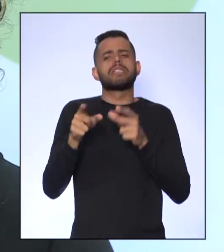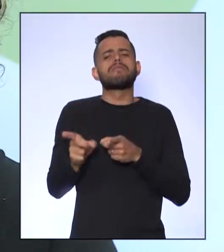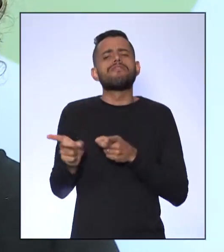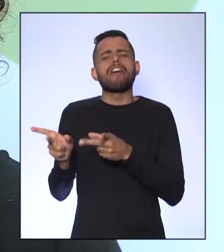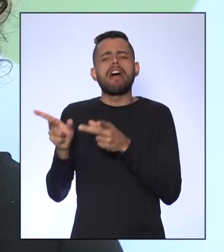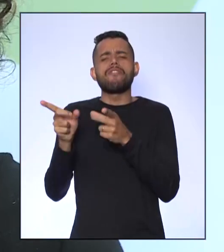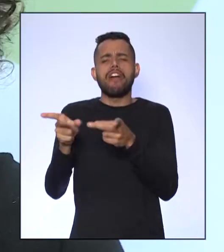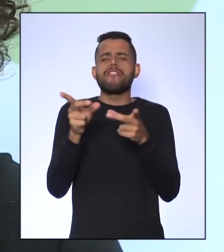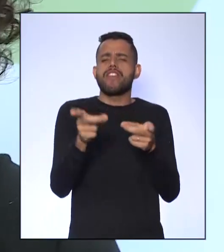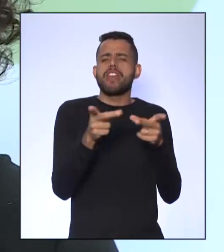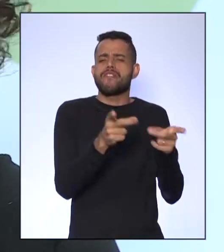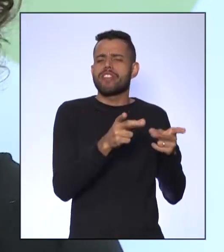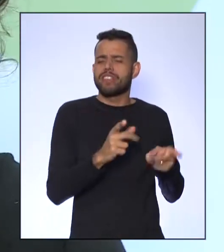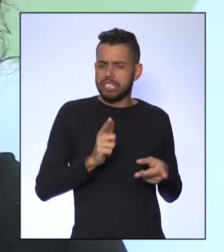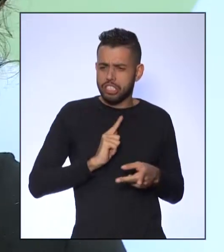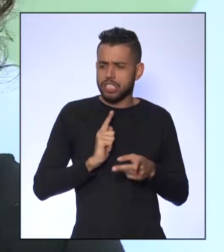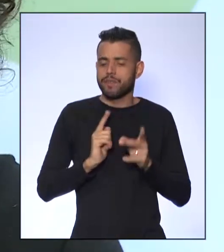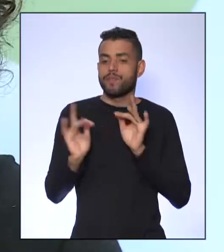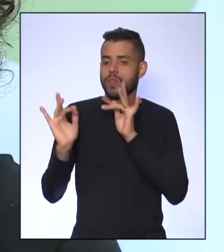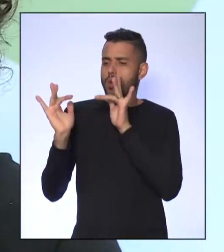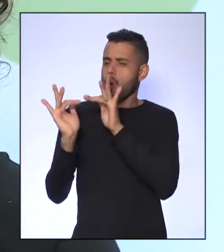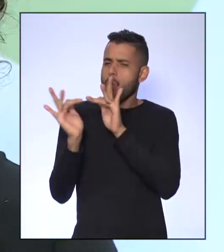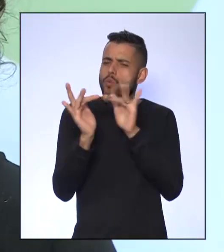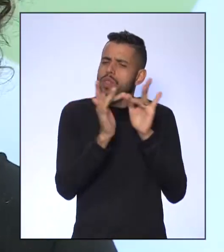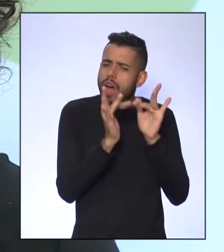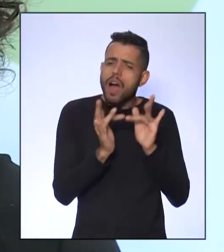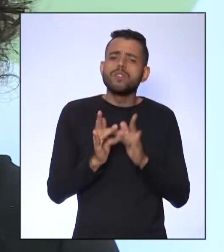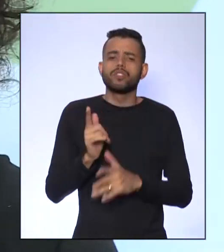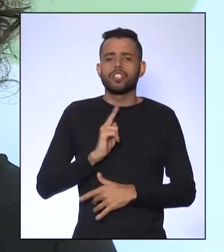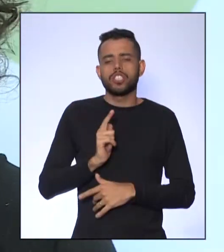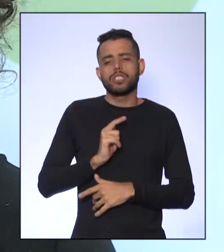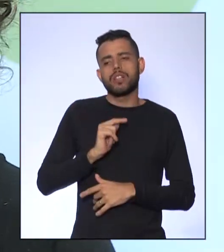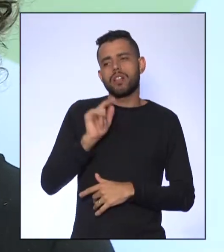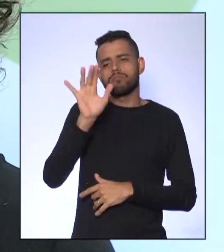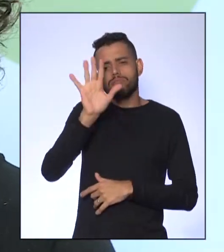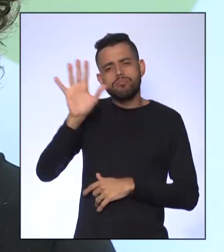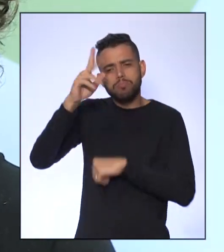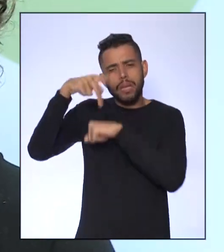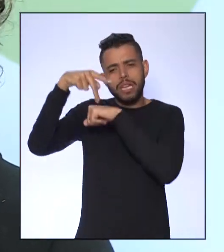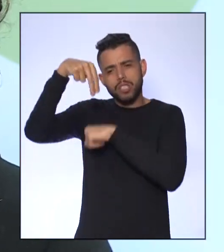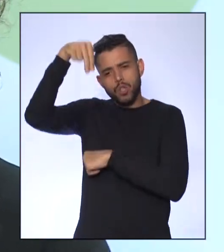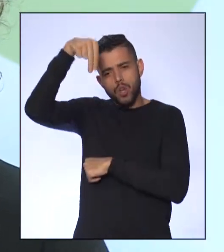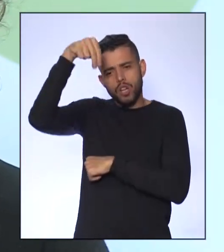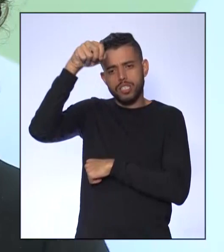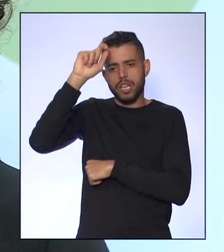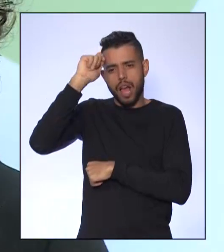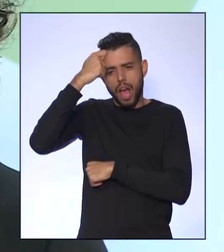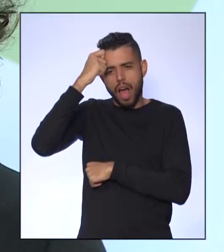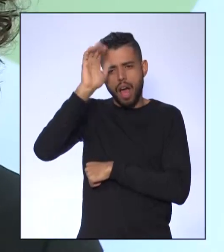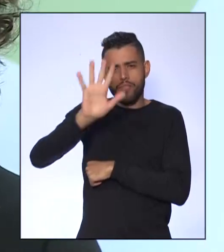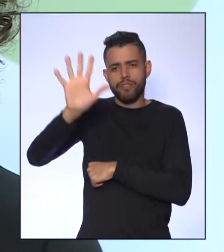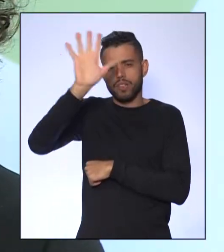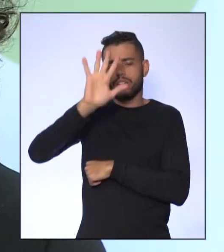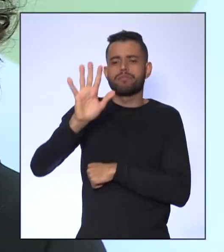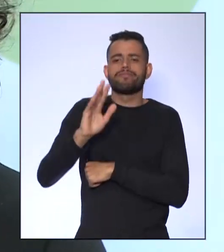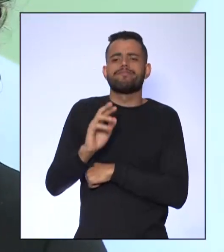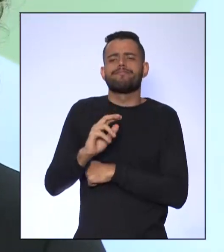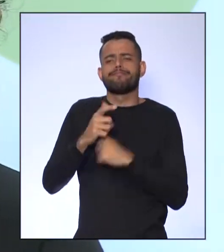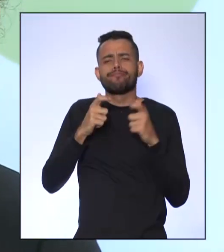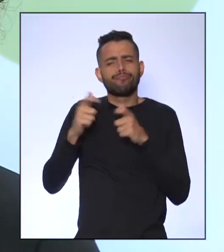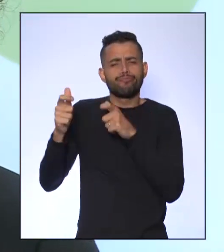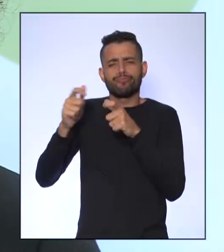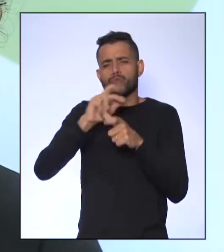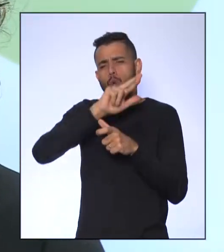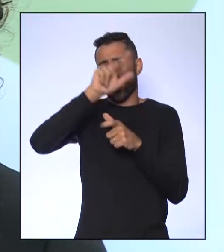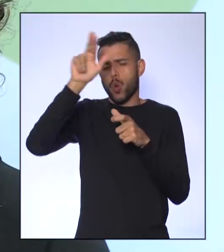né? Então, eles tinham contato, né, com o norte da África, com o Oriente, enfim, vários outros lugares, porque eles eram